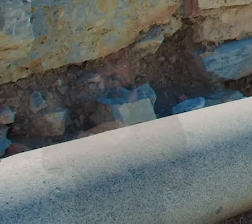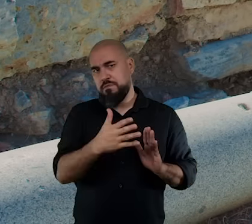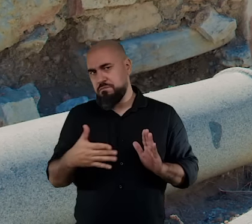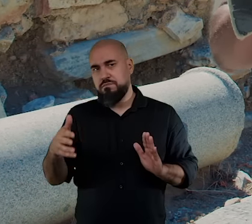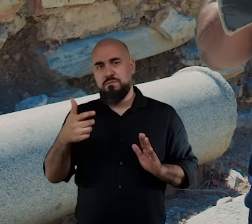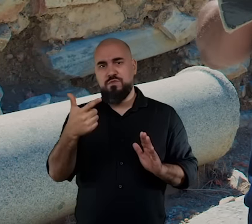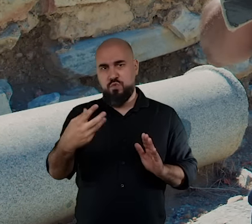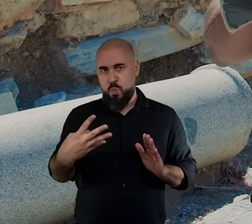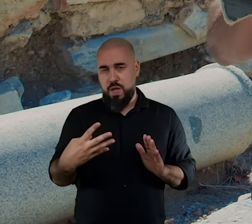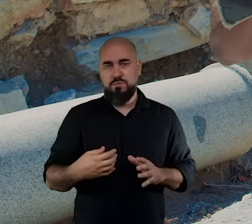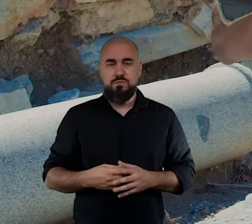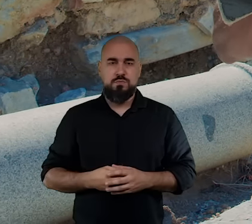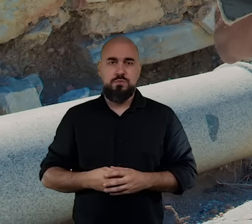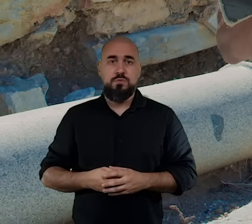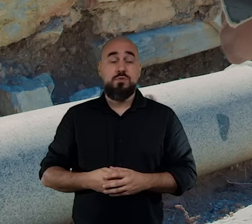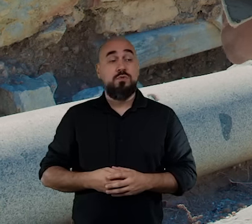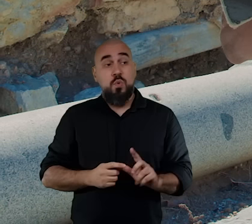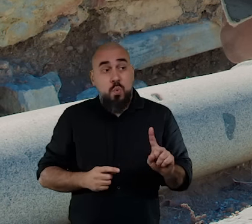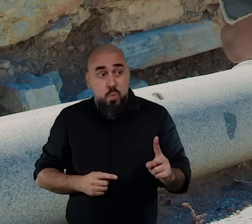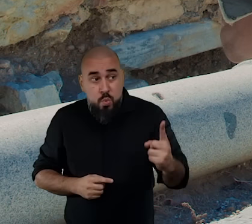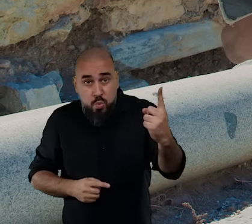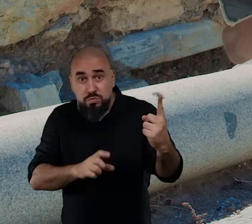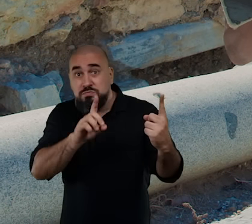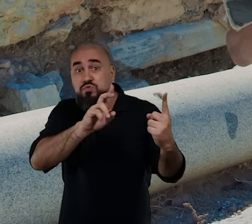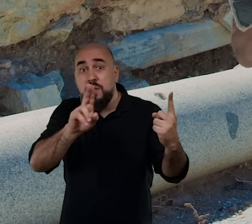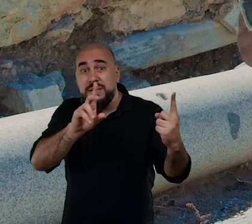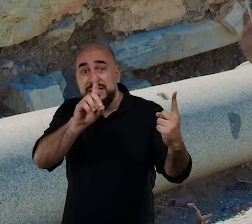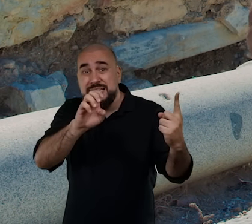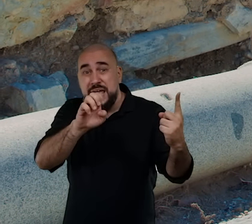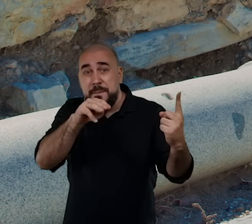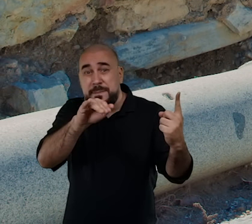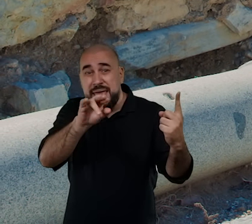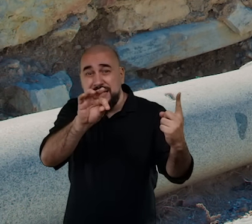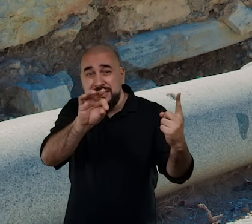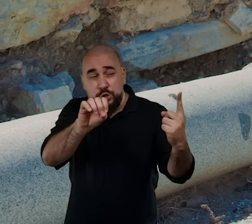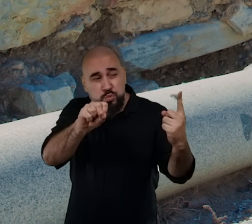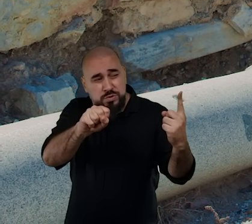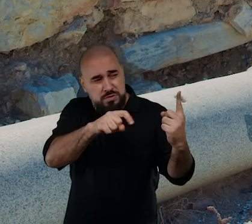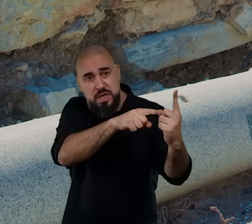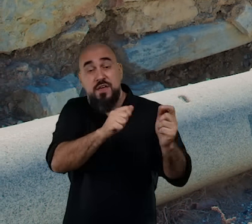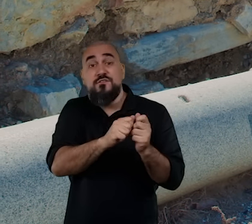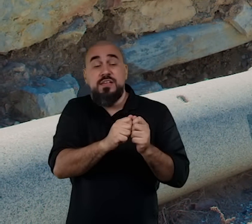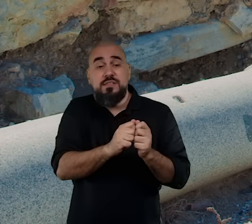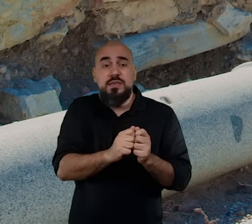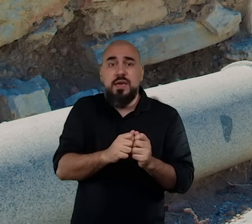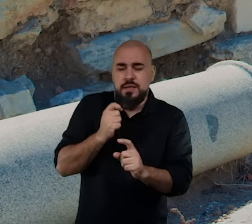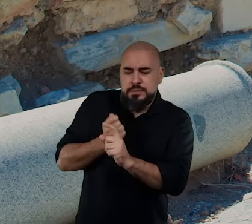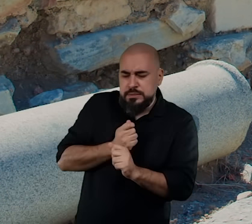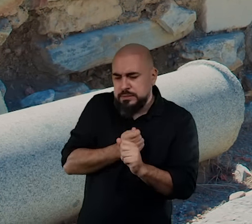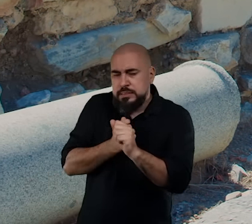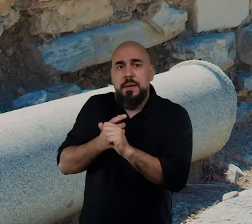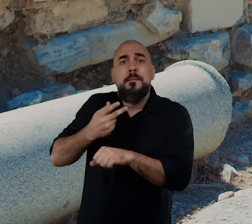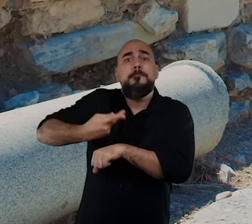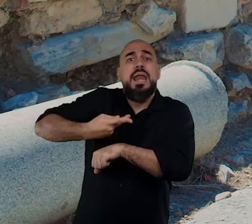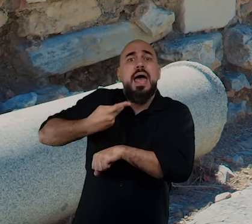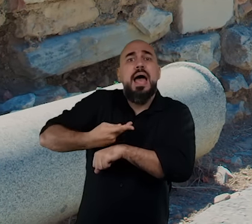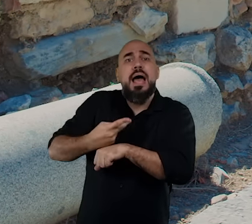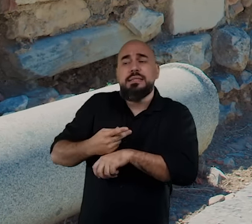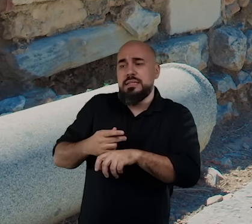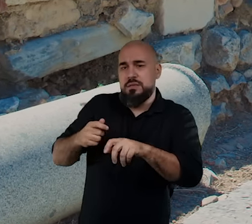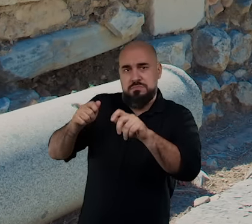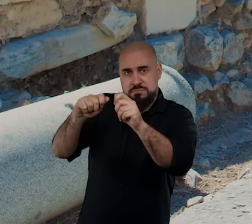de Atos. Pois um ourives, chamado Demétrio, que fazia modelos de prata do templo de Diana e